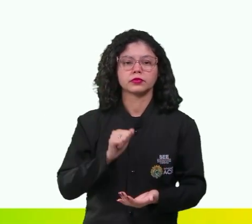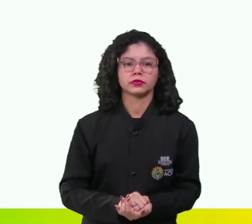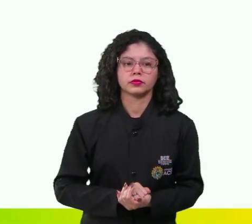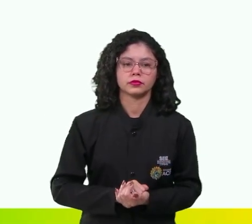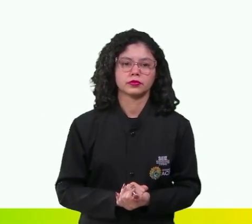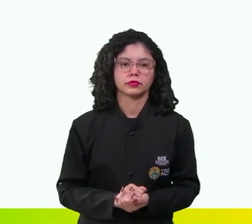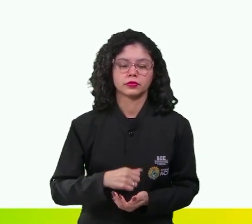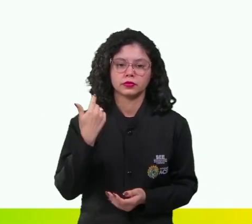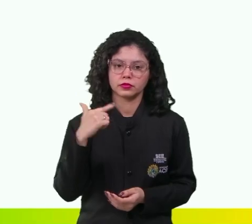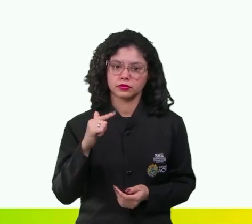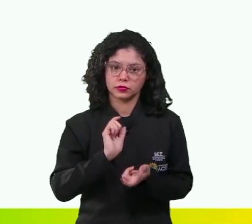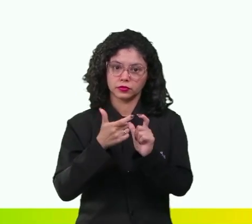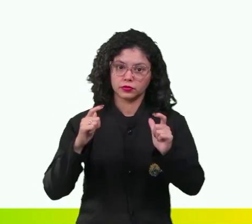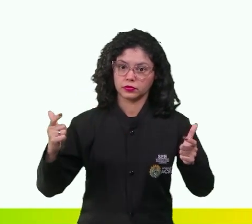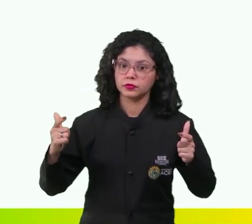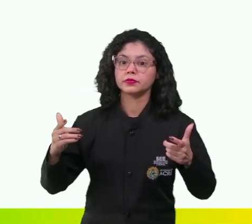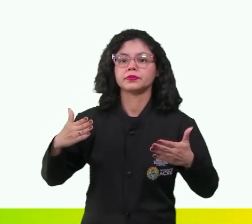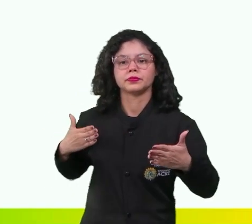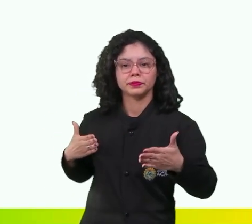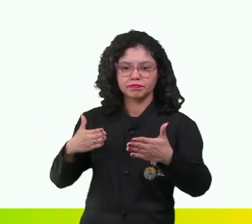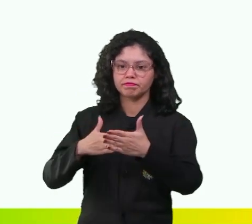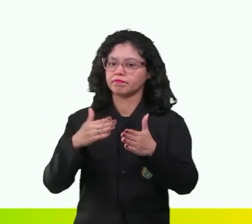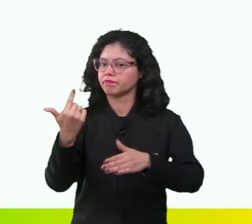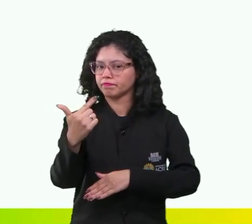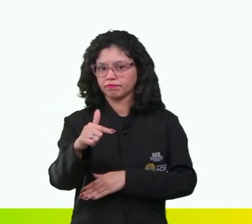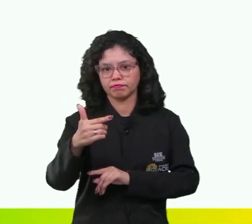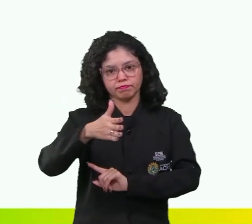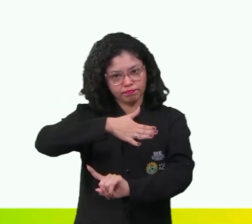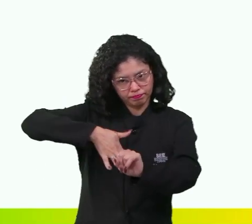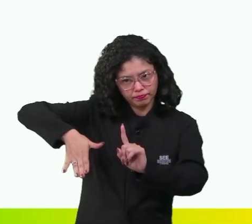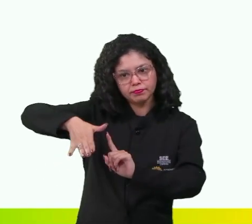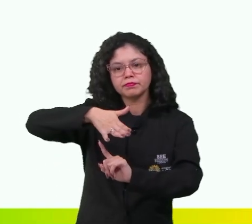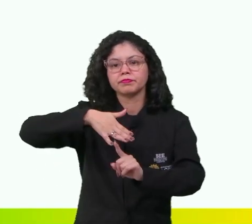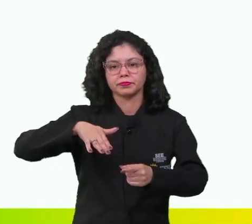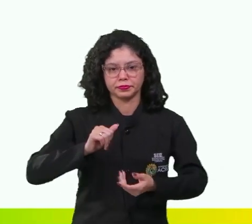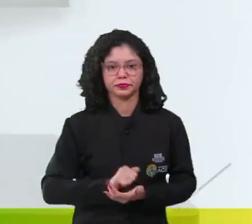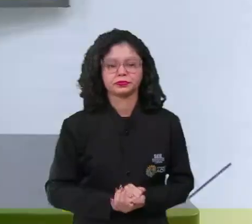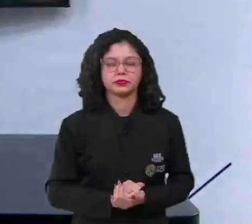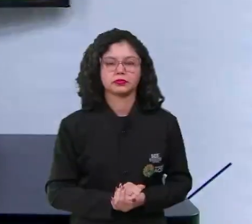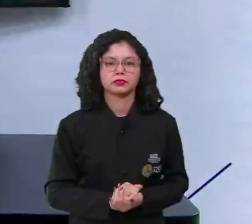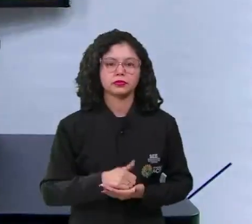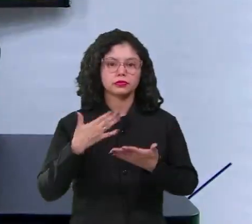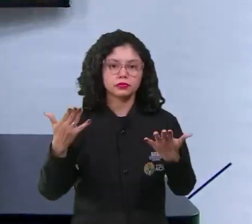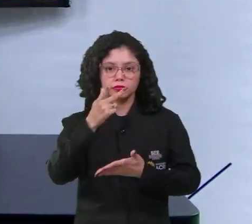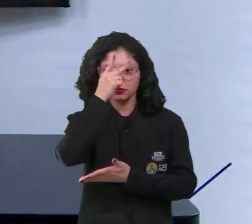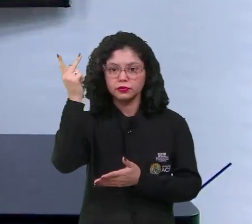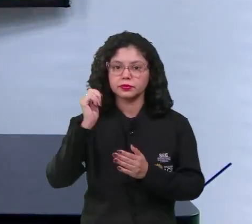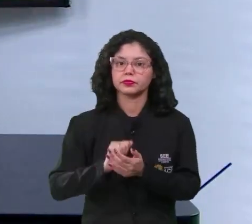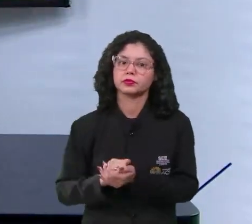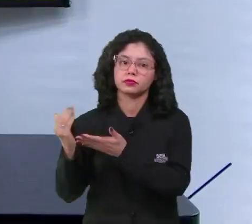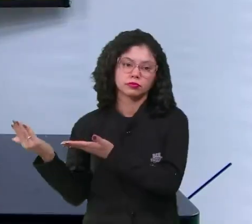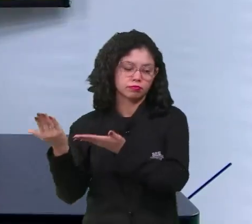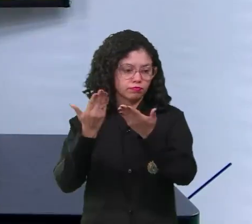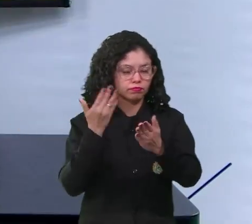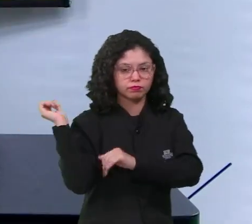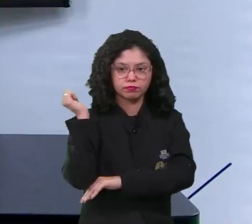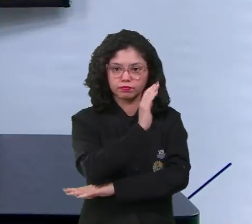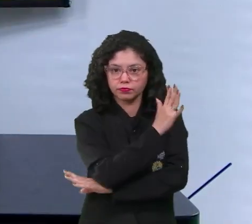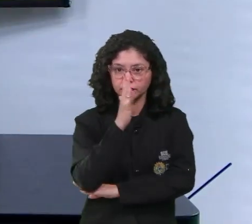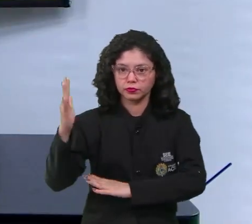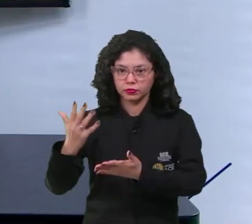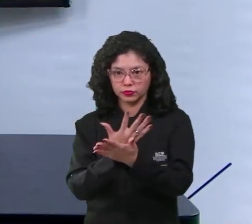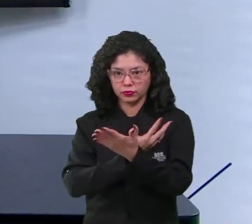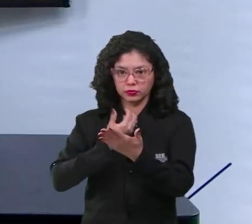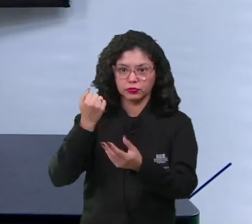fazia coleta da natureza sem grandes impactos ambientais. Então as pessoas iam à natureza,